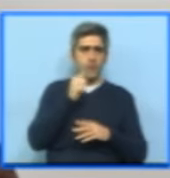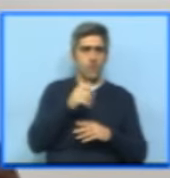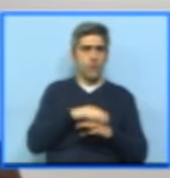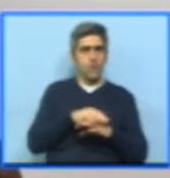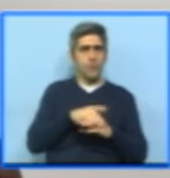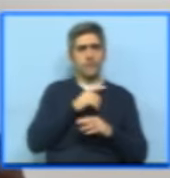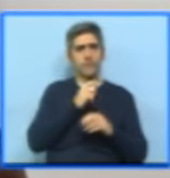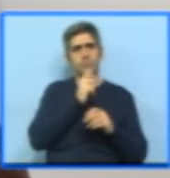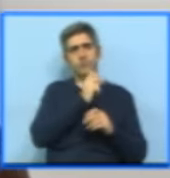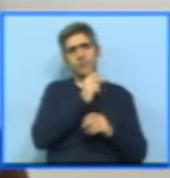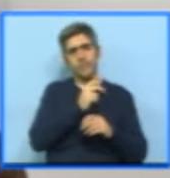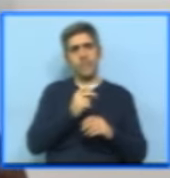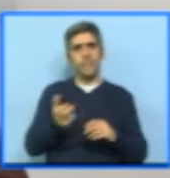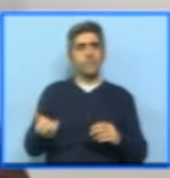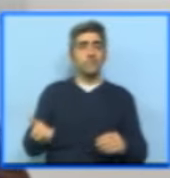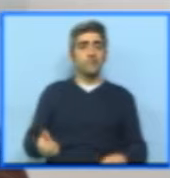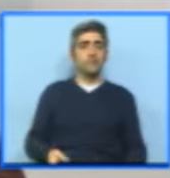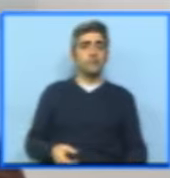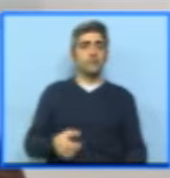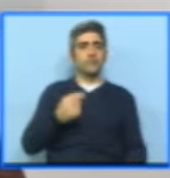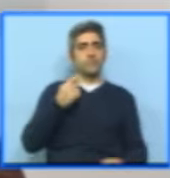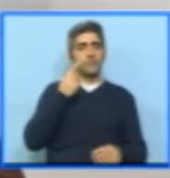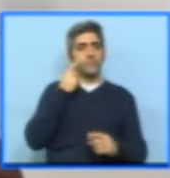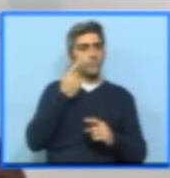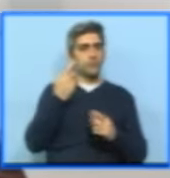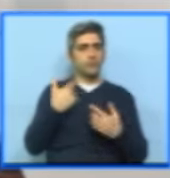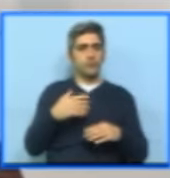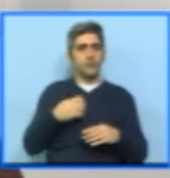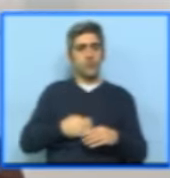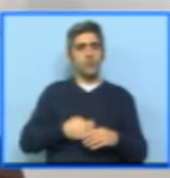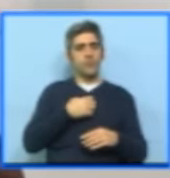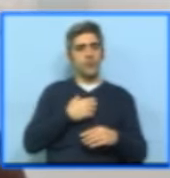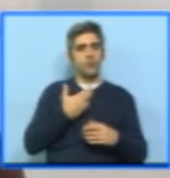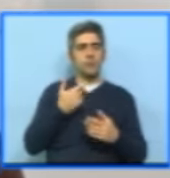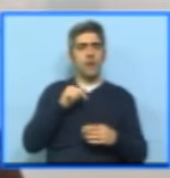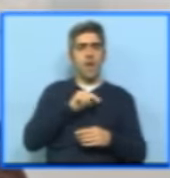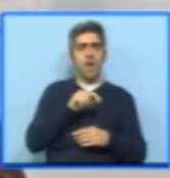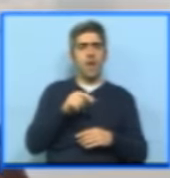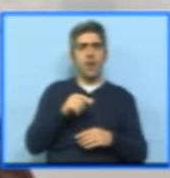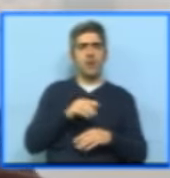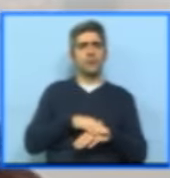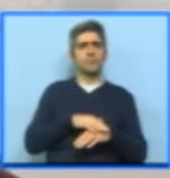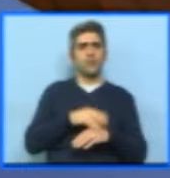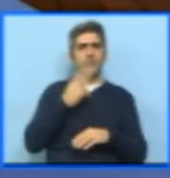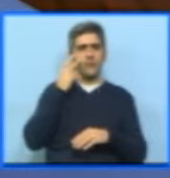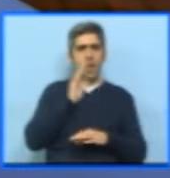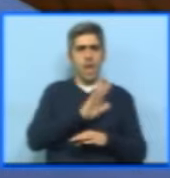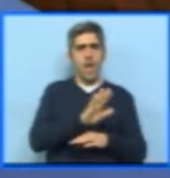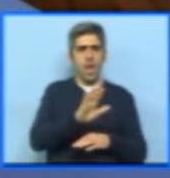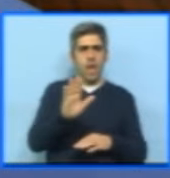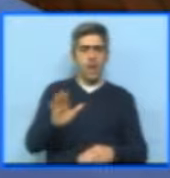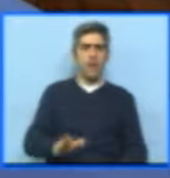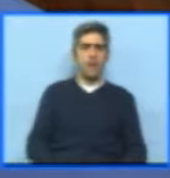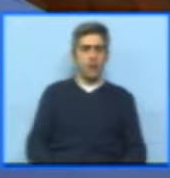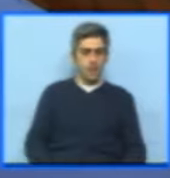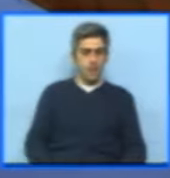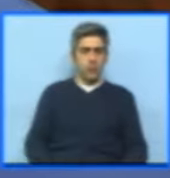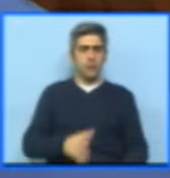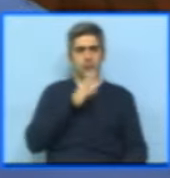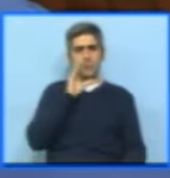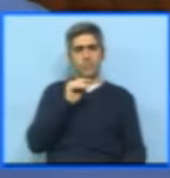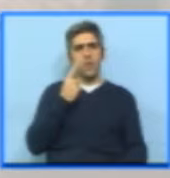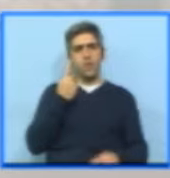de terem estado lá. É extraordinário, quer dizer, essa confiança. Ainda temos hoje testemunhos vivos disto. É isso. Já agora, dizer